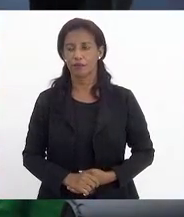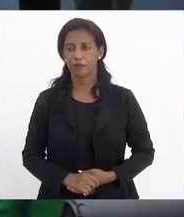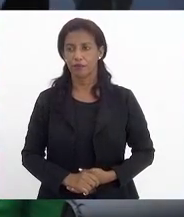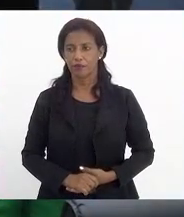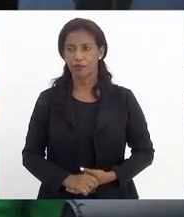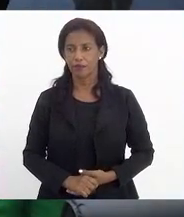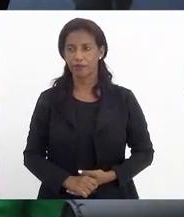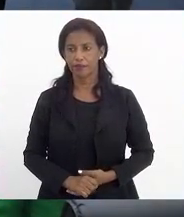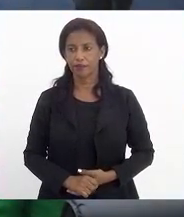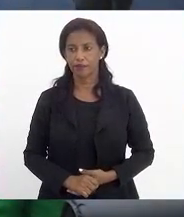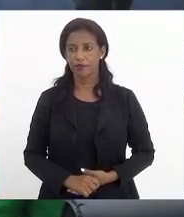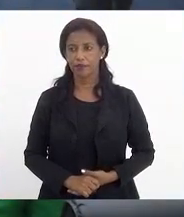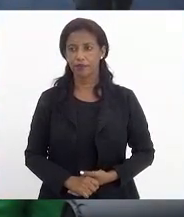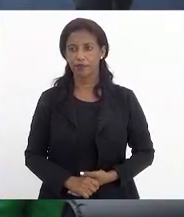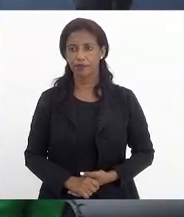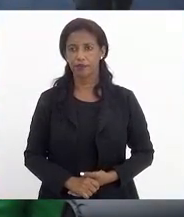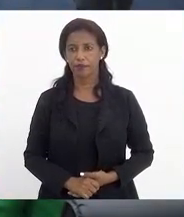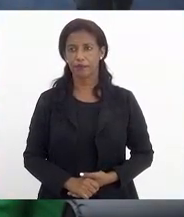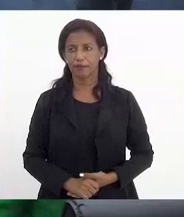PLC